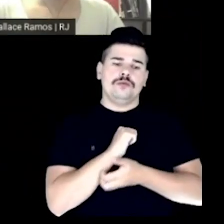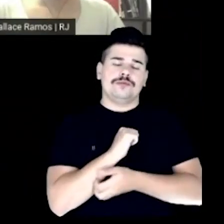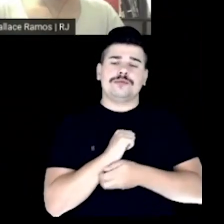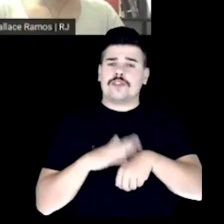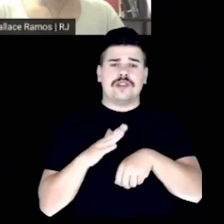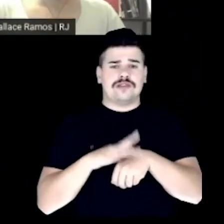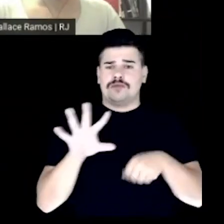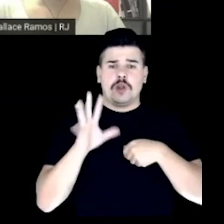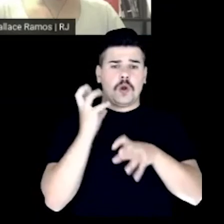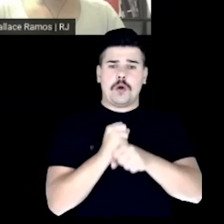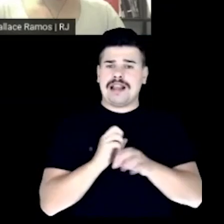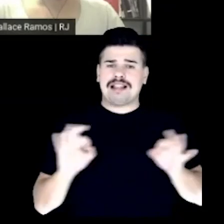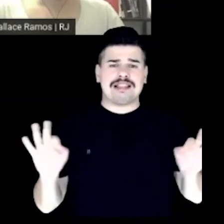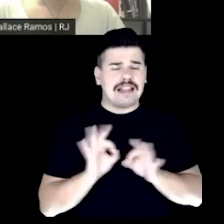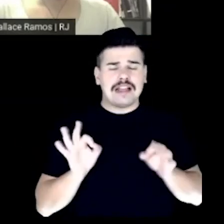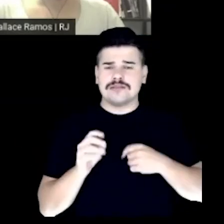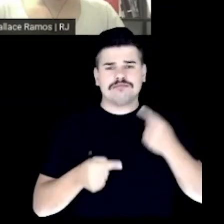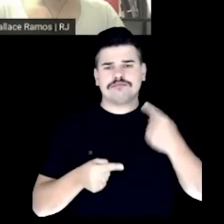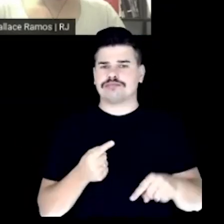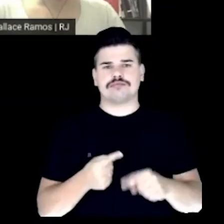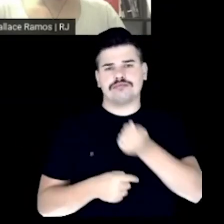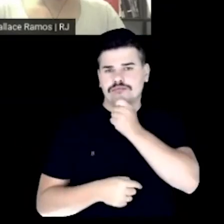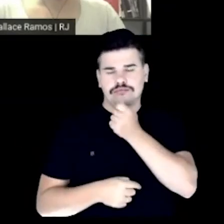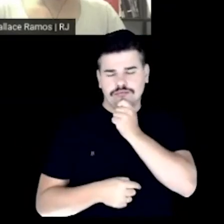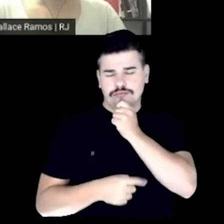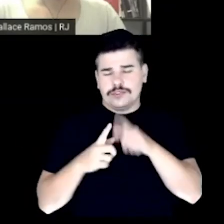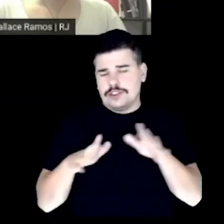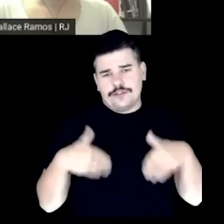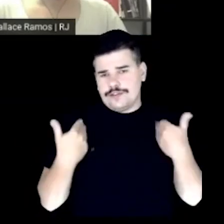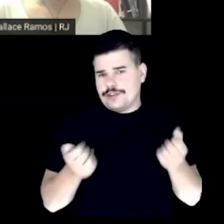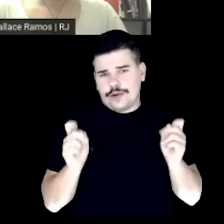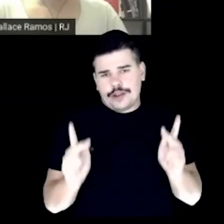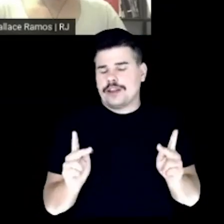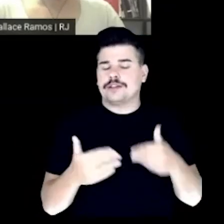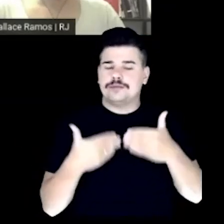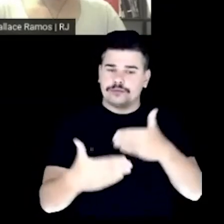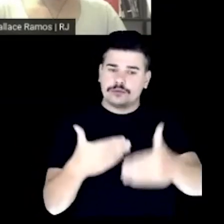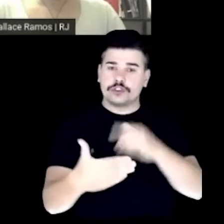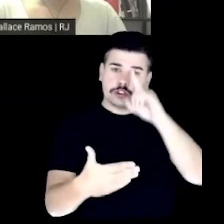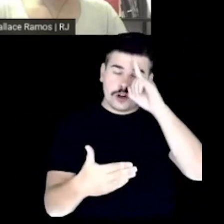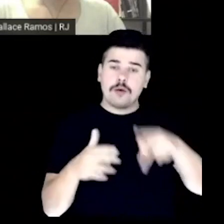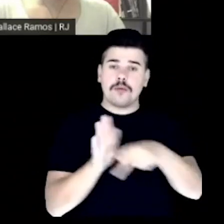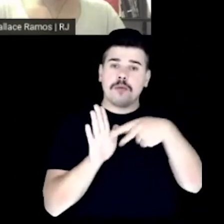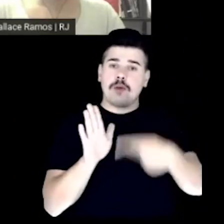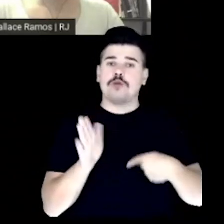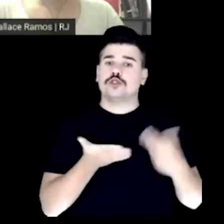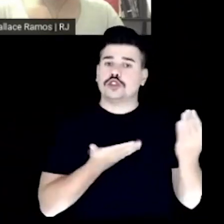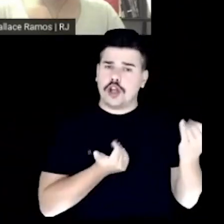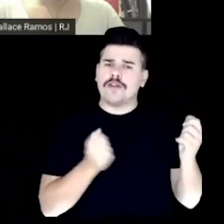Então, não fazia. Eu me dei conta de quanto essa separação não fazia sentido. Mas, enfim, comercialmente era um